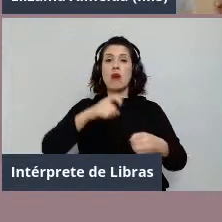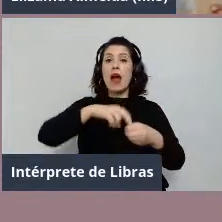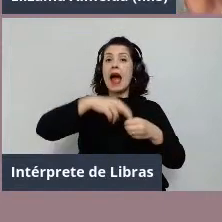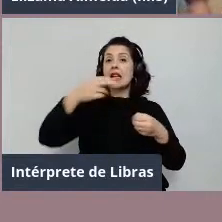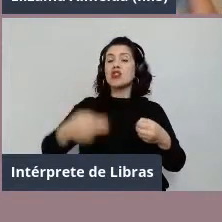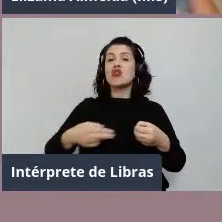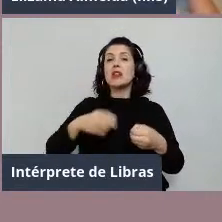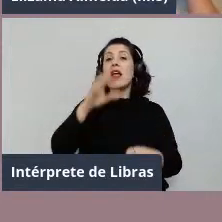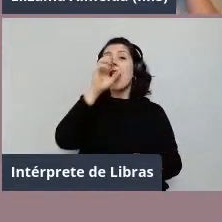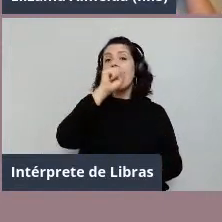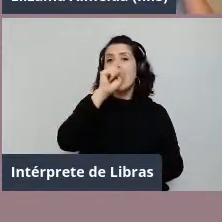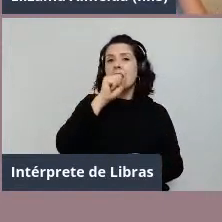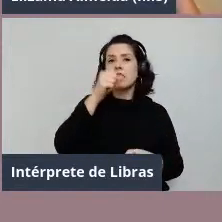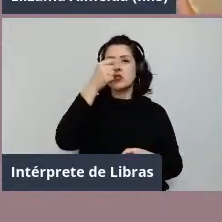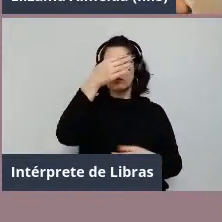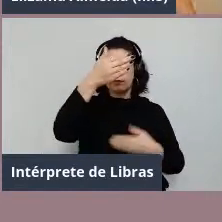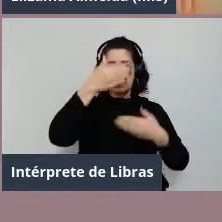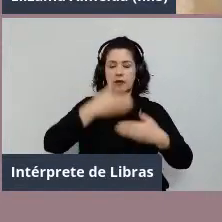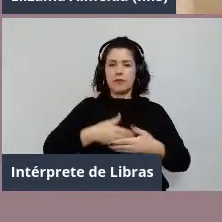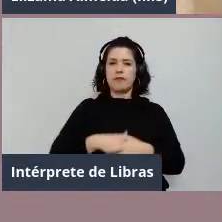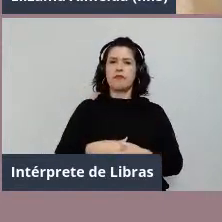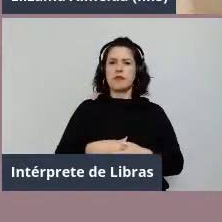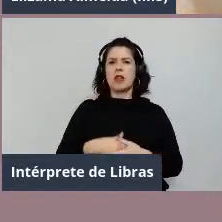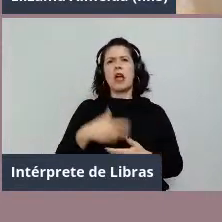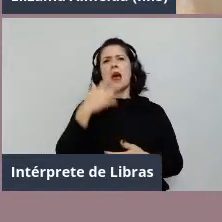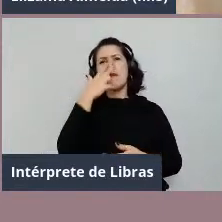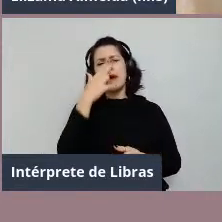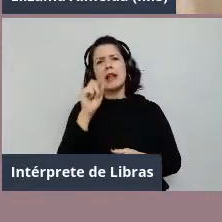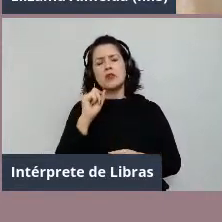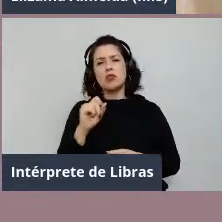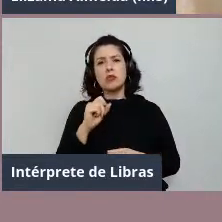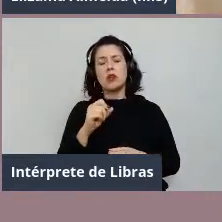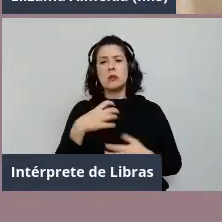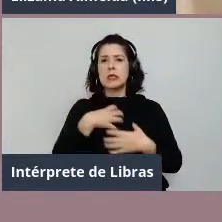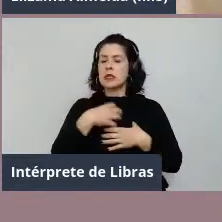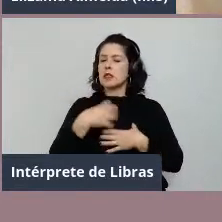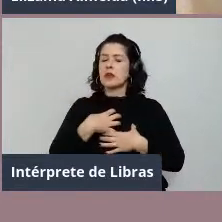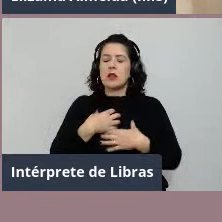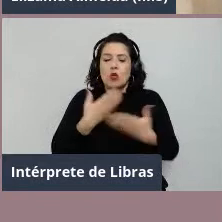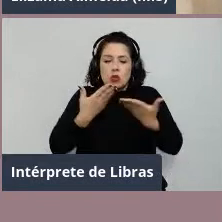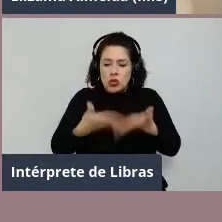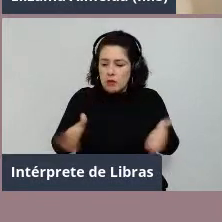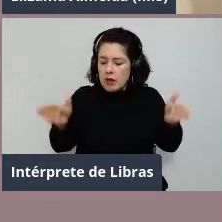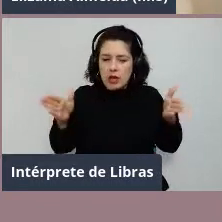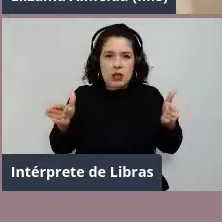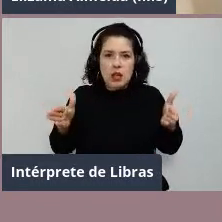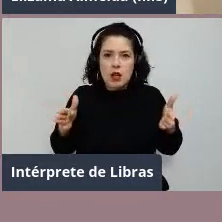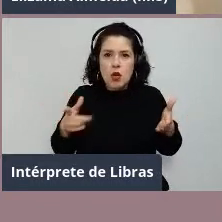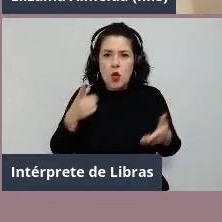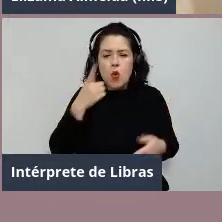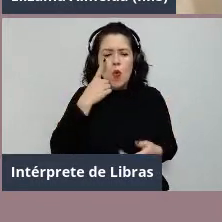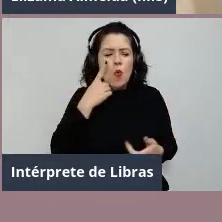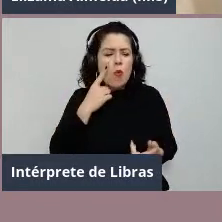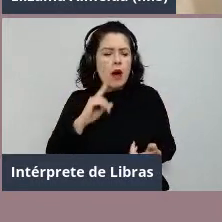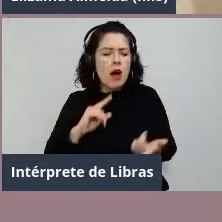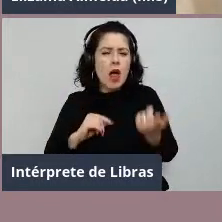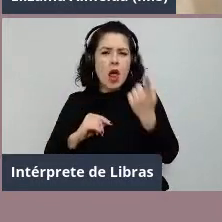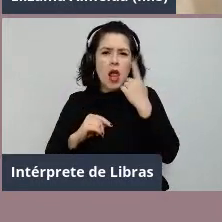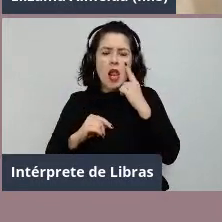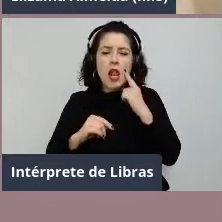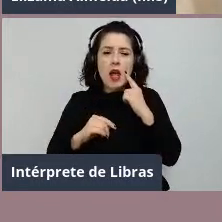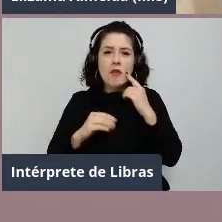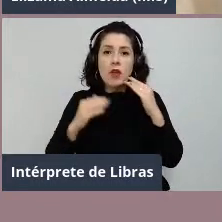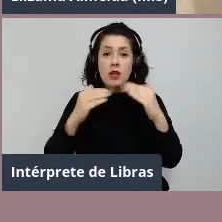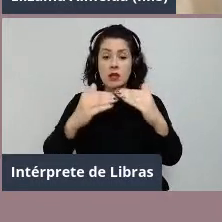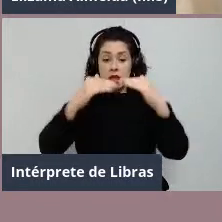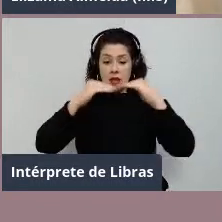ali no início, uma sensação de perda, ou na furtiva lágrima, ou o som de um morno blue. Aqui embaixo, às vezes, ela